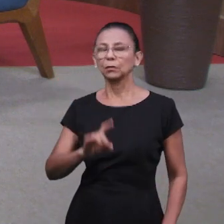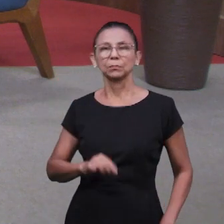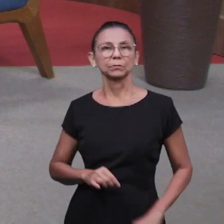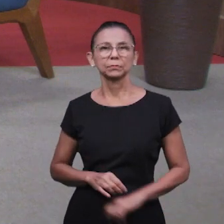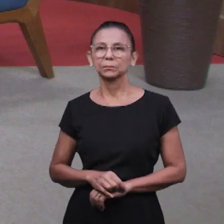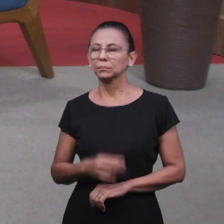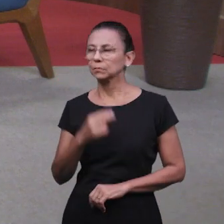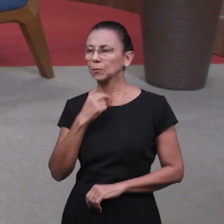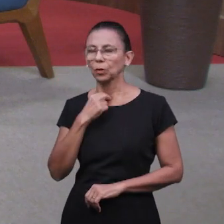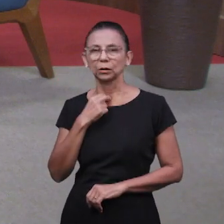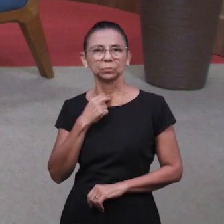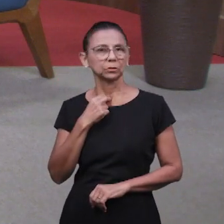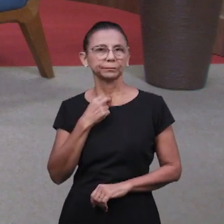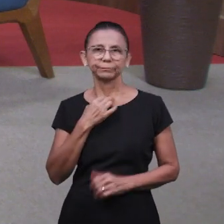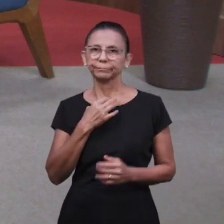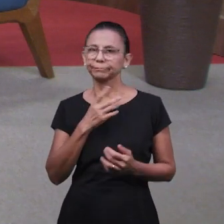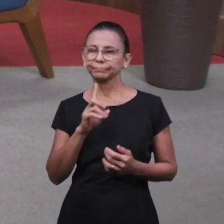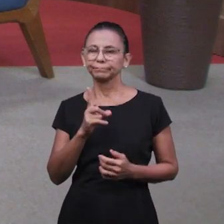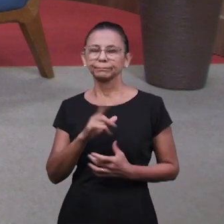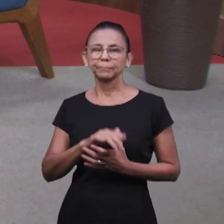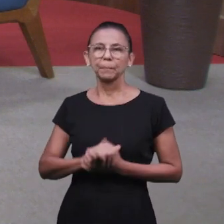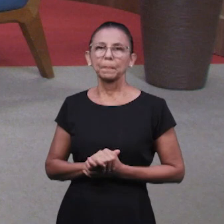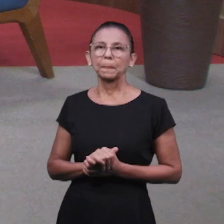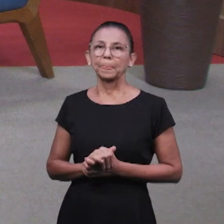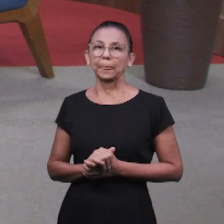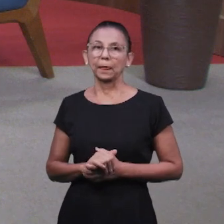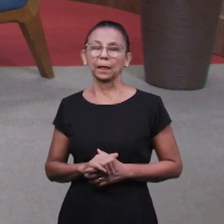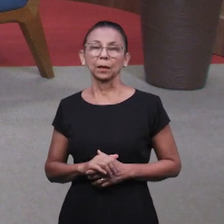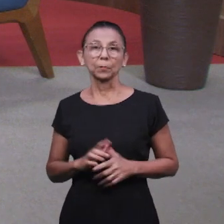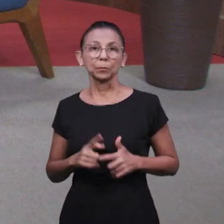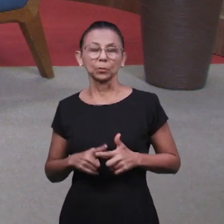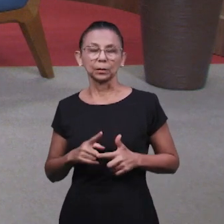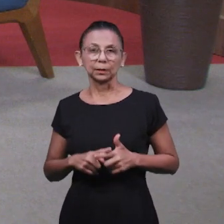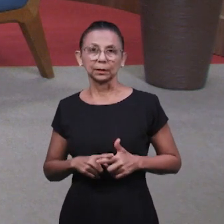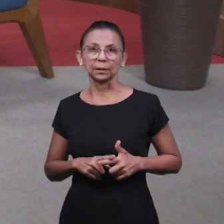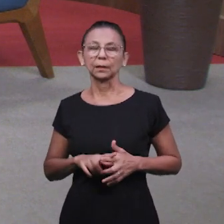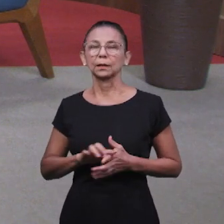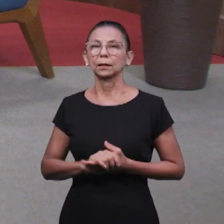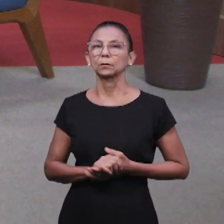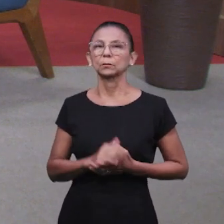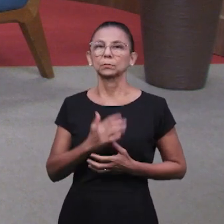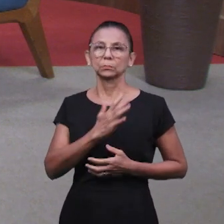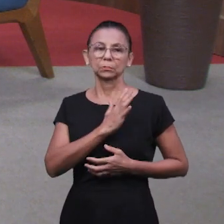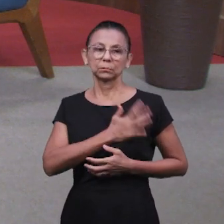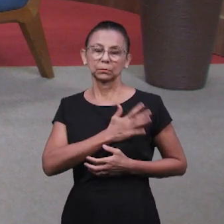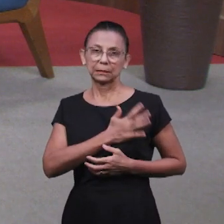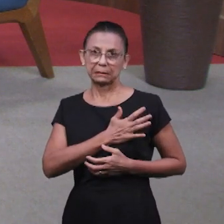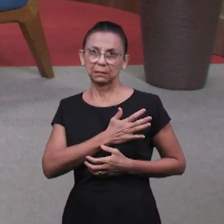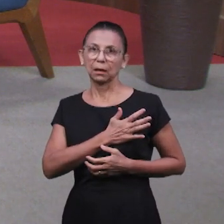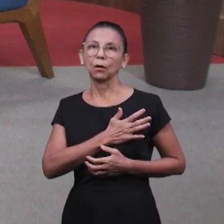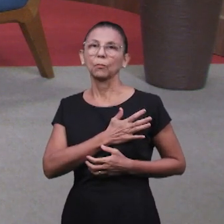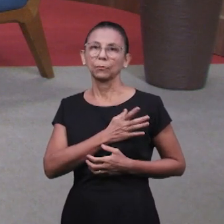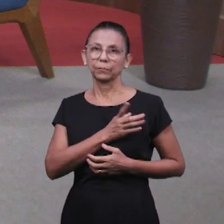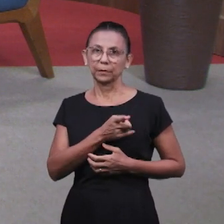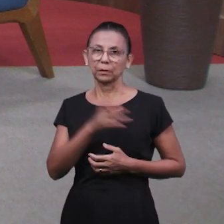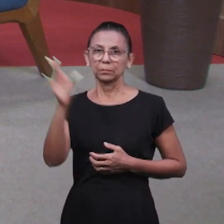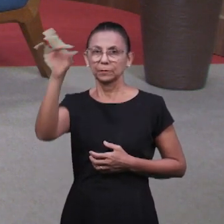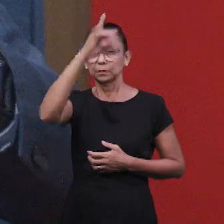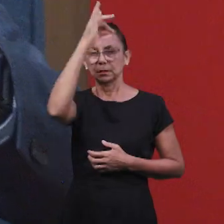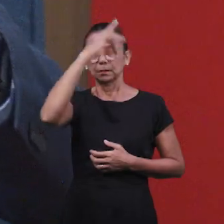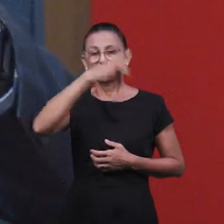espiritual. Isso não pode acontecer na vida do crente. Não pode, porque quando o Espírito Santo, quando a sua candeia, o seu